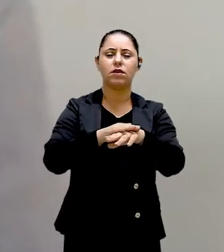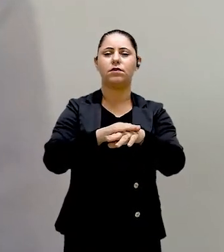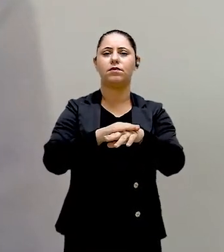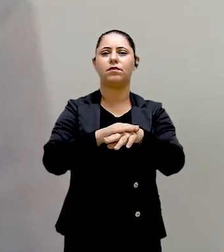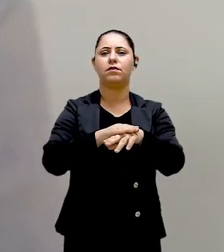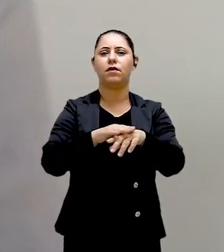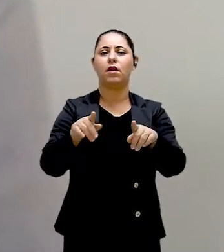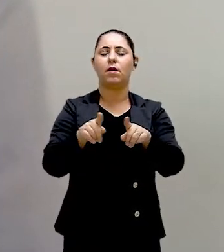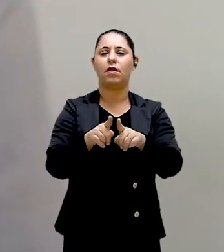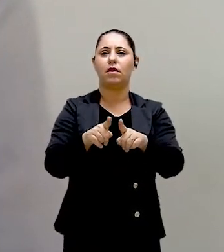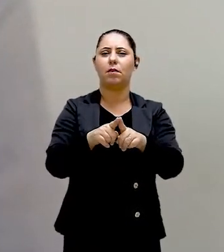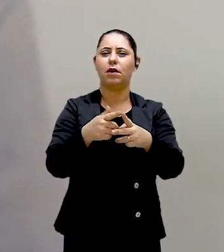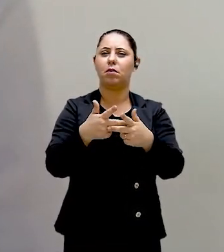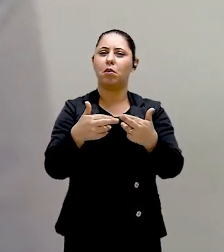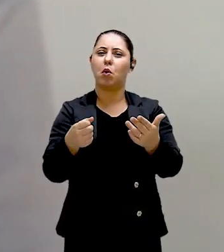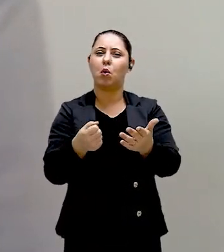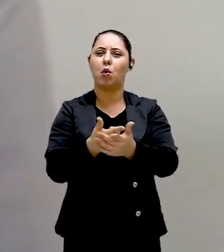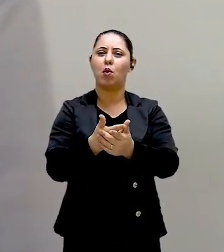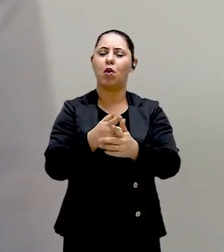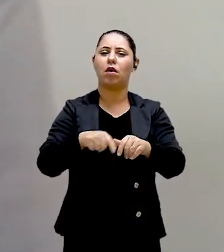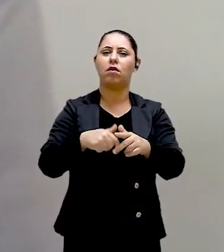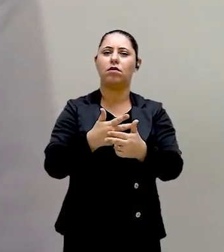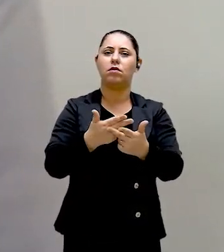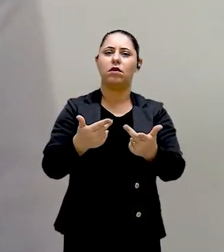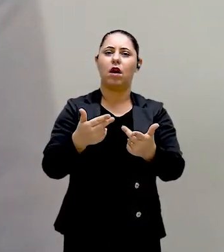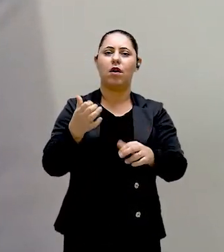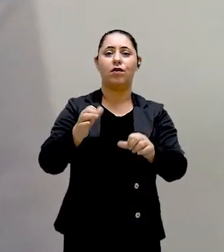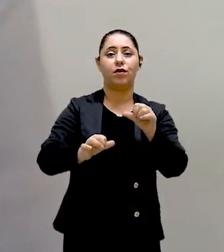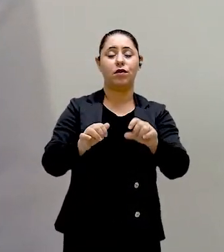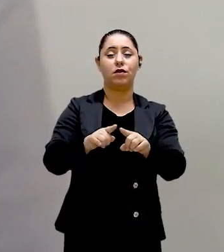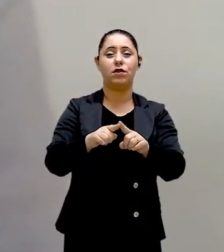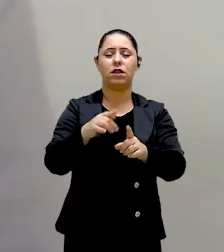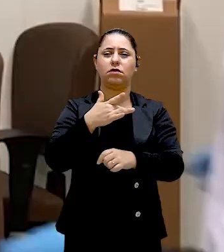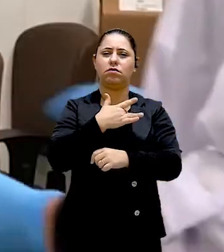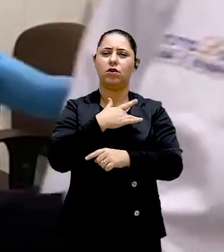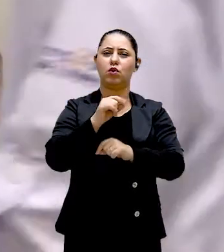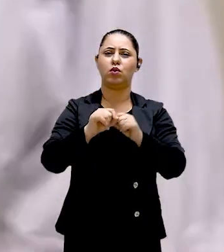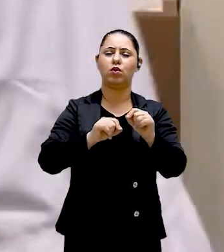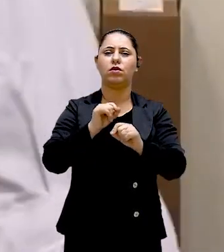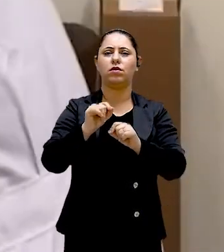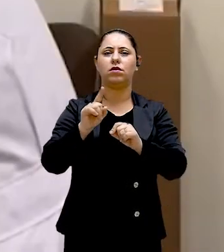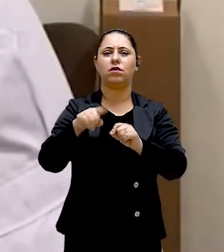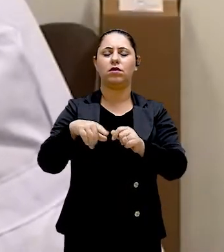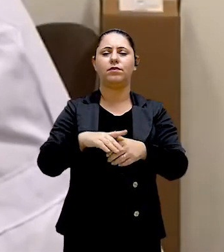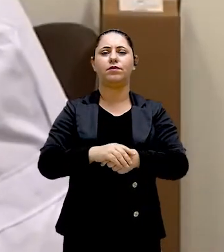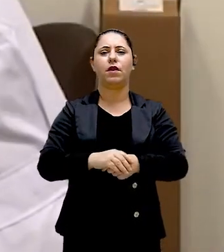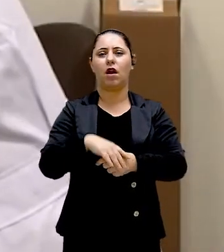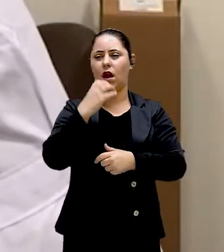olhos, avaliar também a sensitização, tudo que tem a ver com alergia.